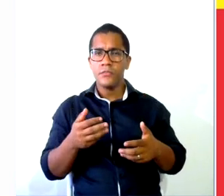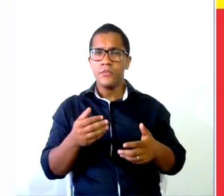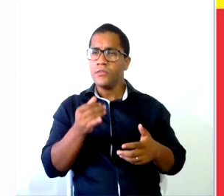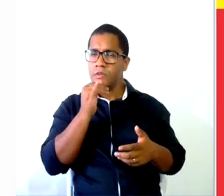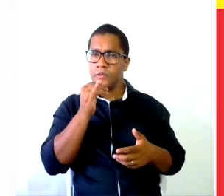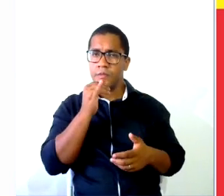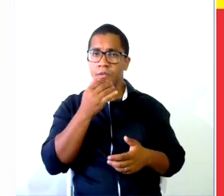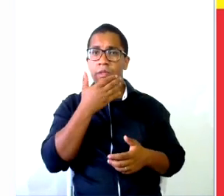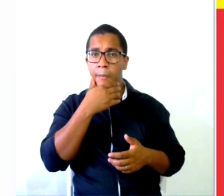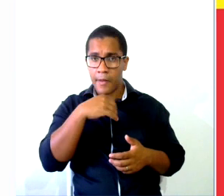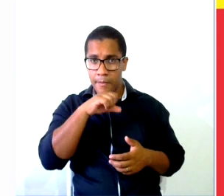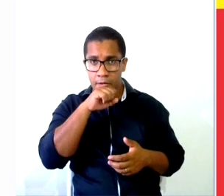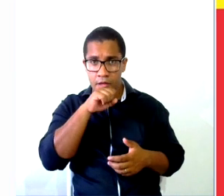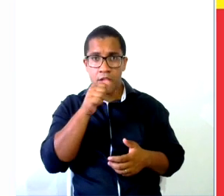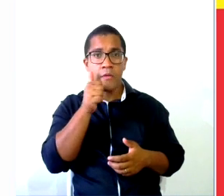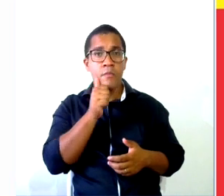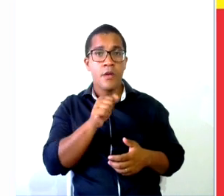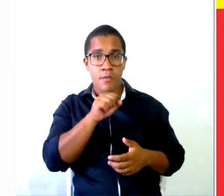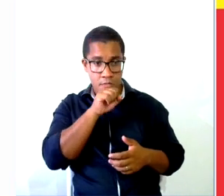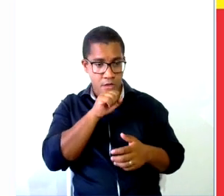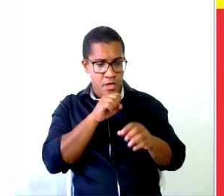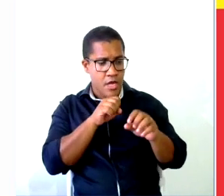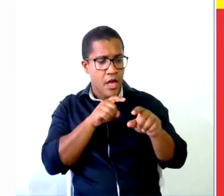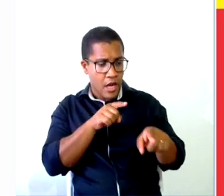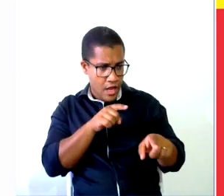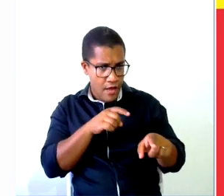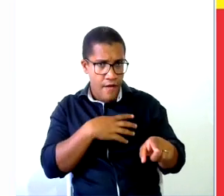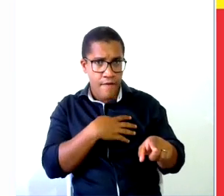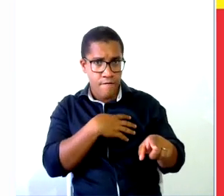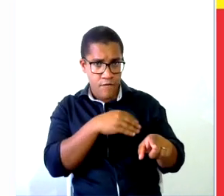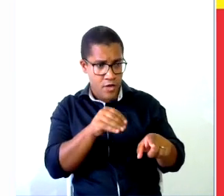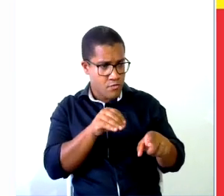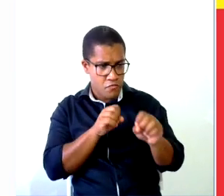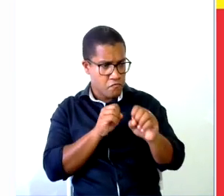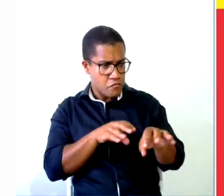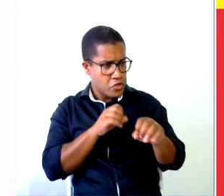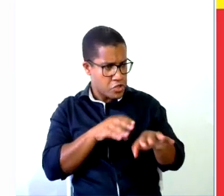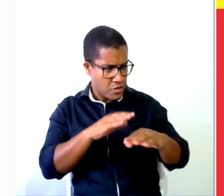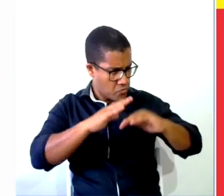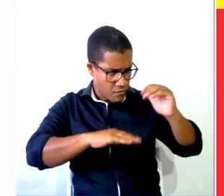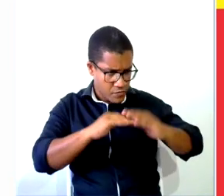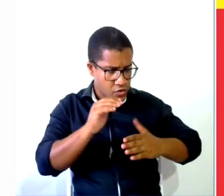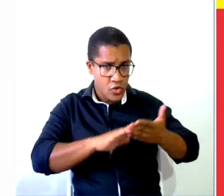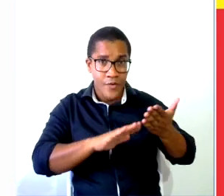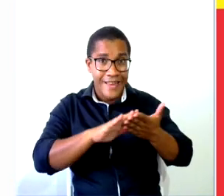os pais não ensinassem um ofício a seus filhos,